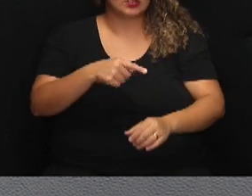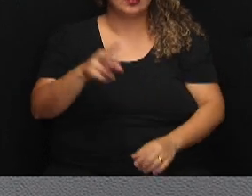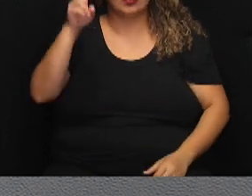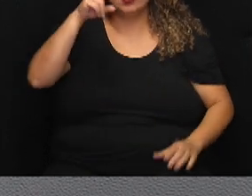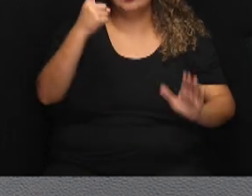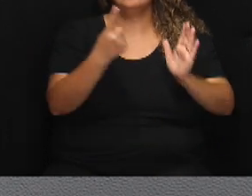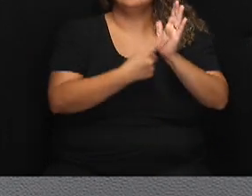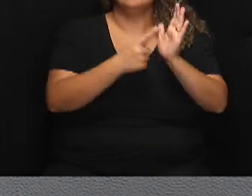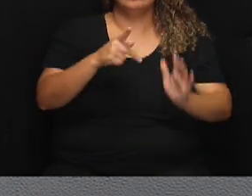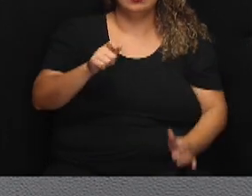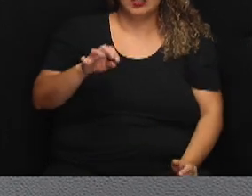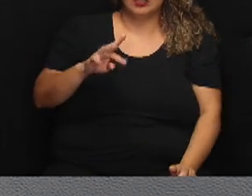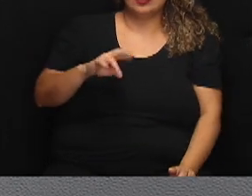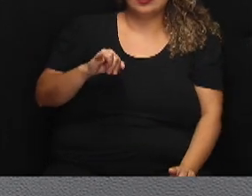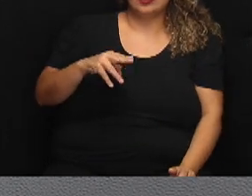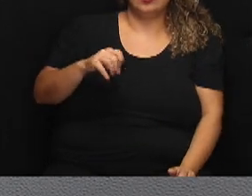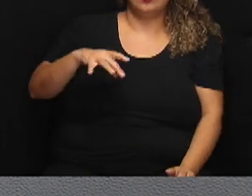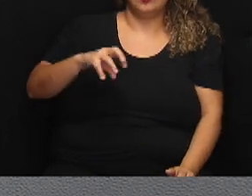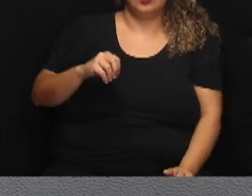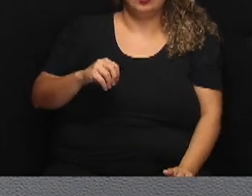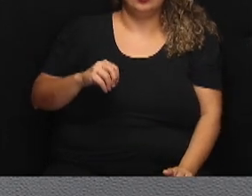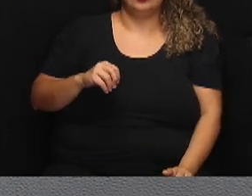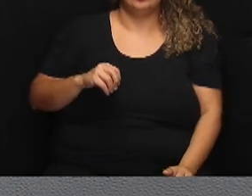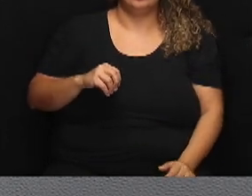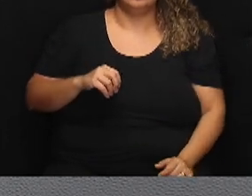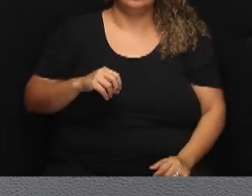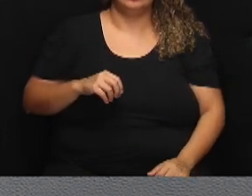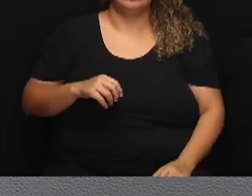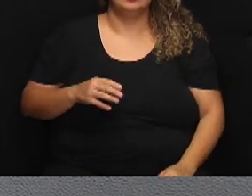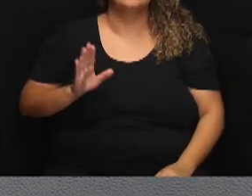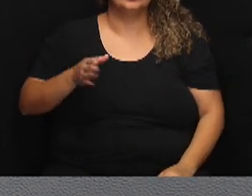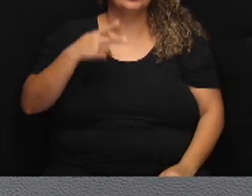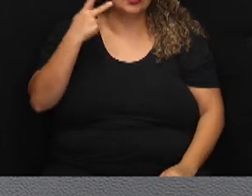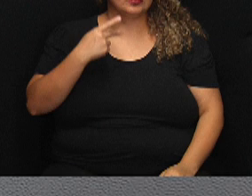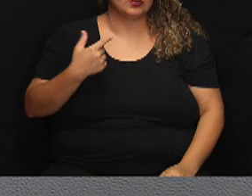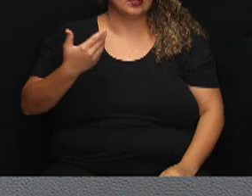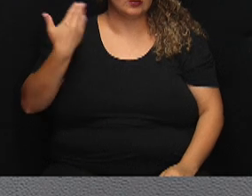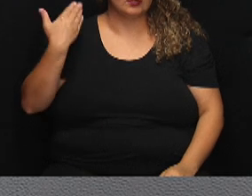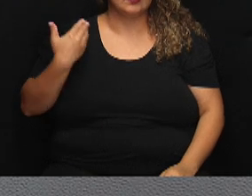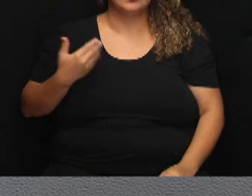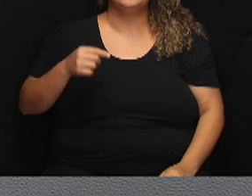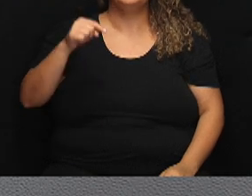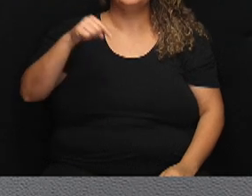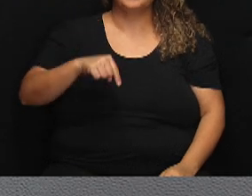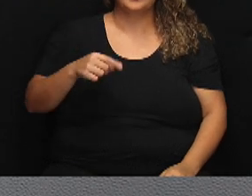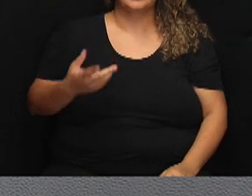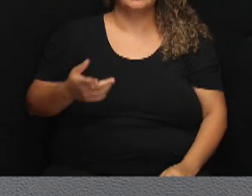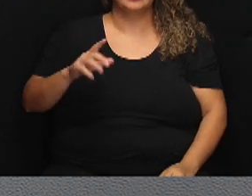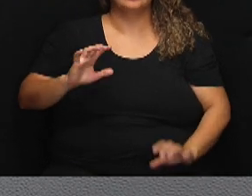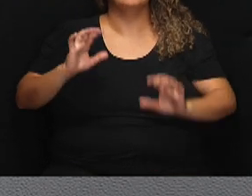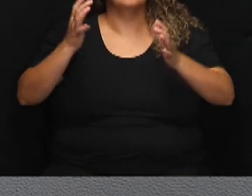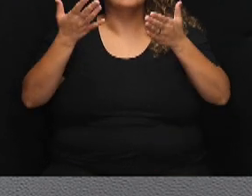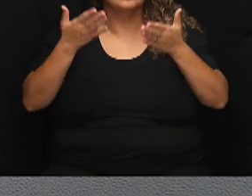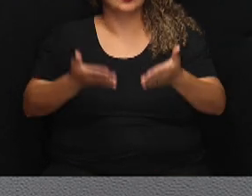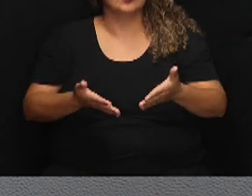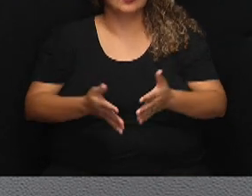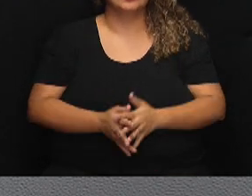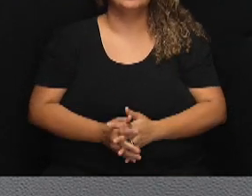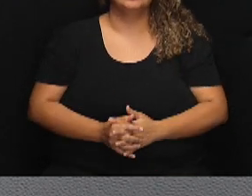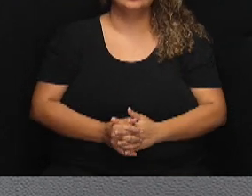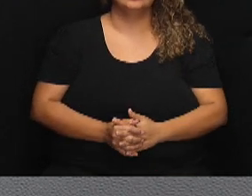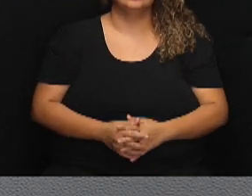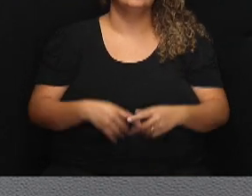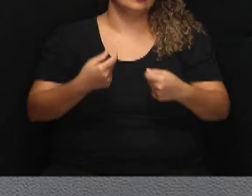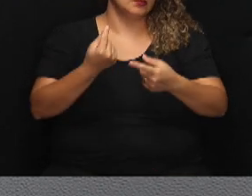que foi considerado patrimônio, inclusive, eu estava vereadora já, e é um evento que ele precisa